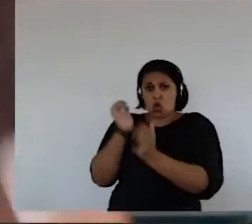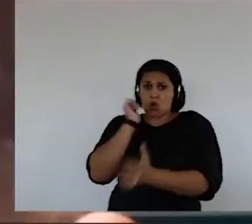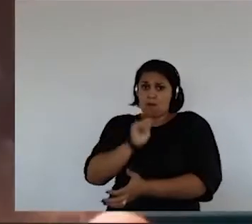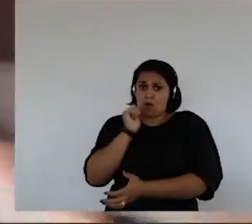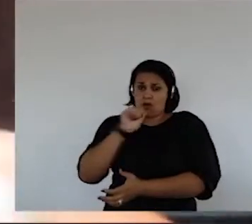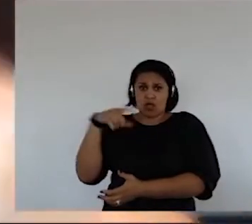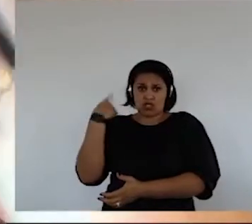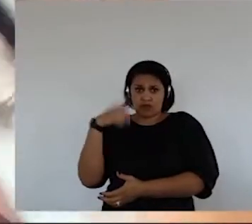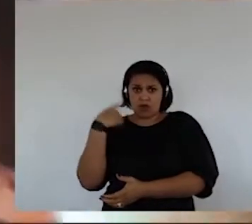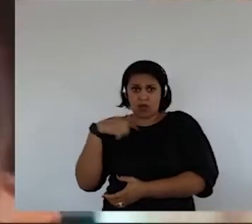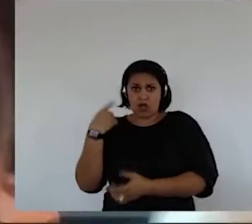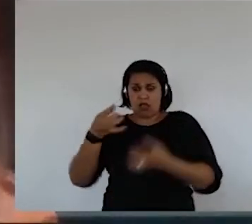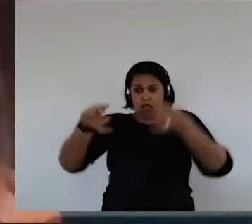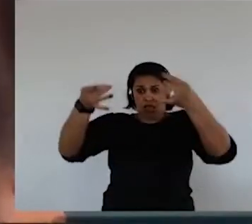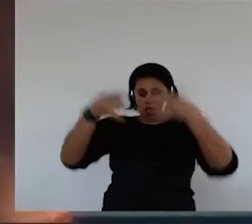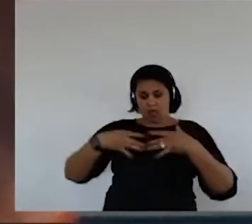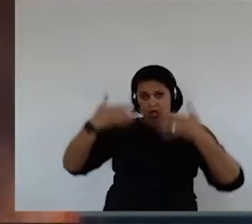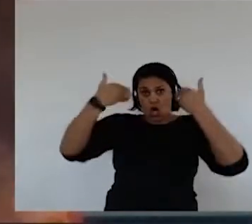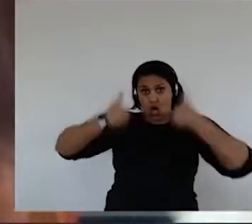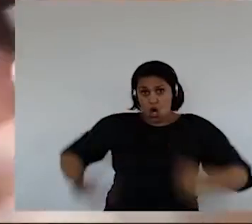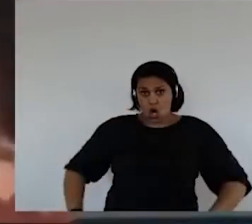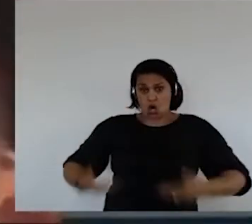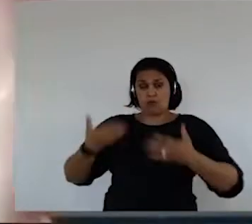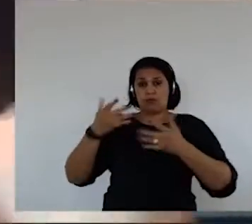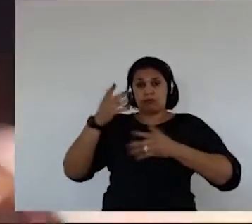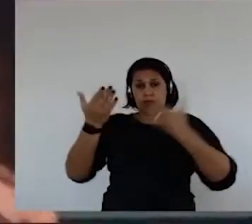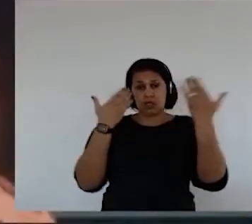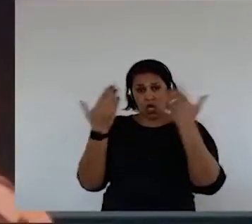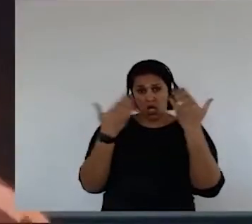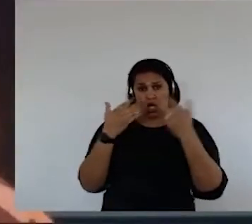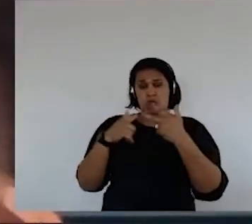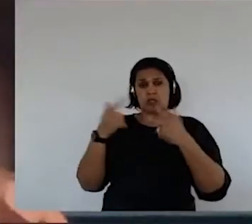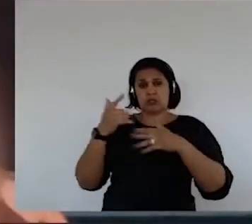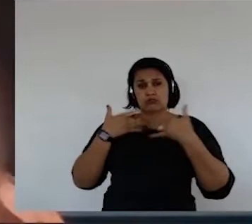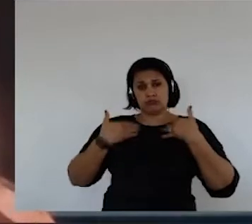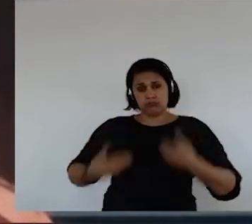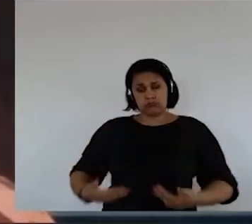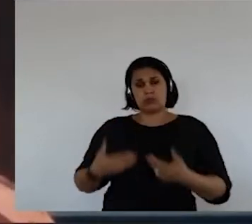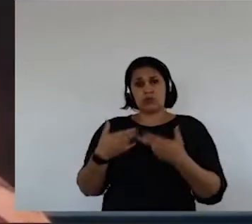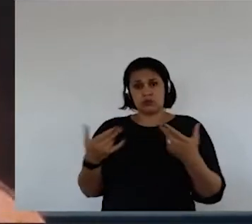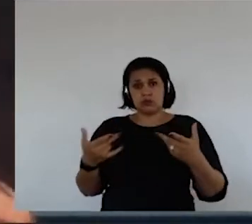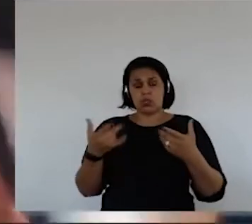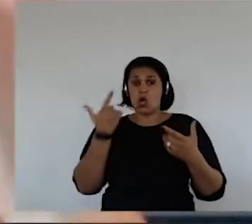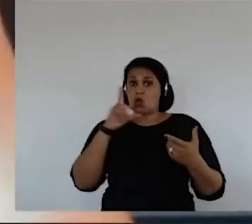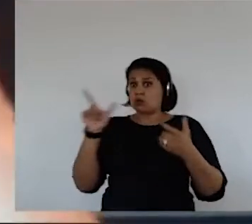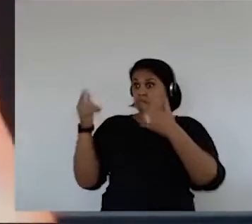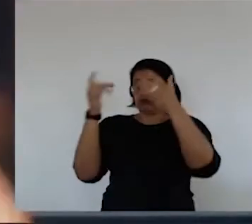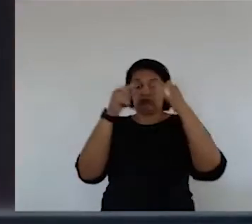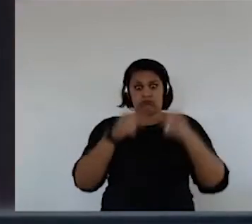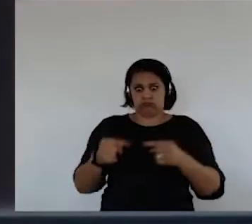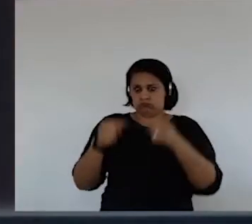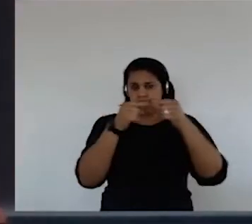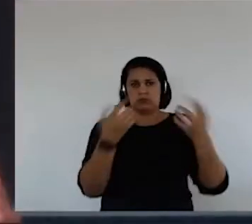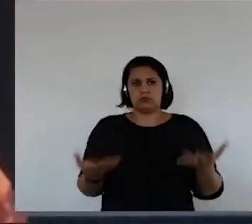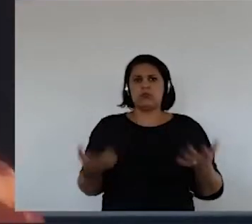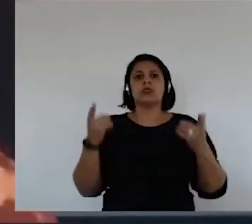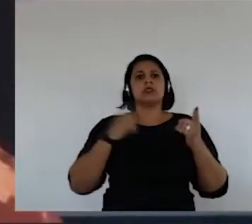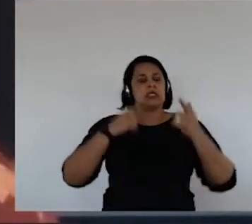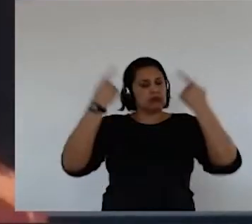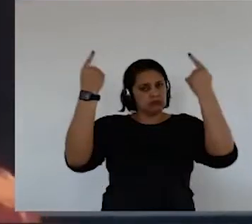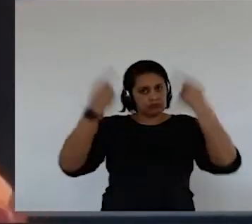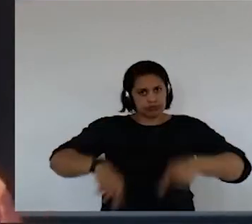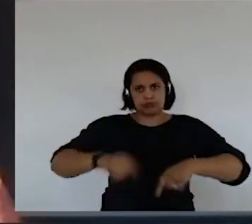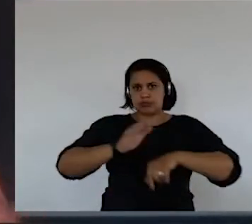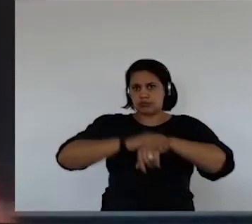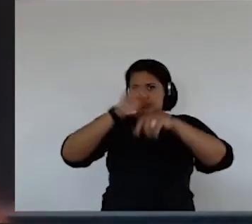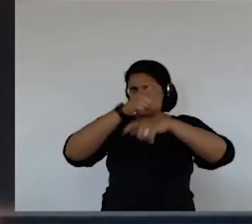sua saúde física e psicológica para conseguir efetivamente conciliar tudo. Os desafios são imensos